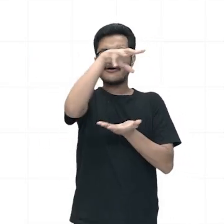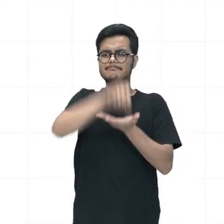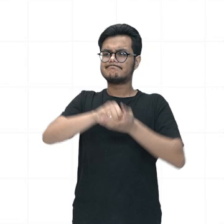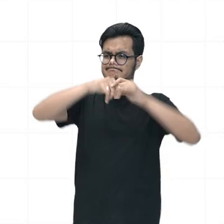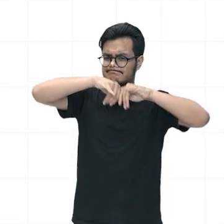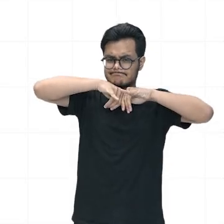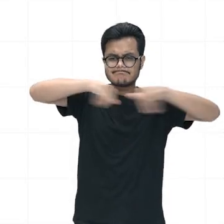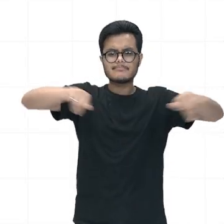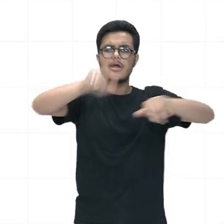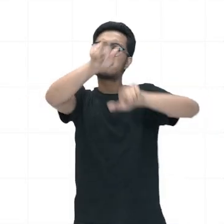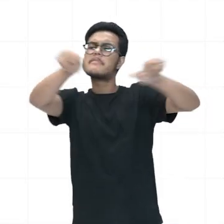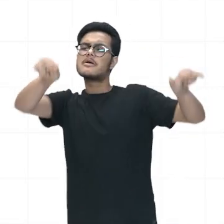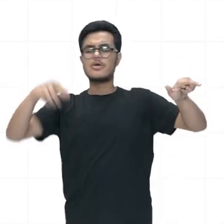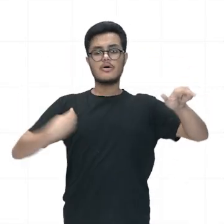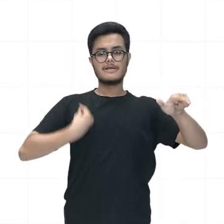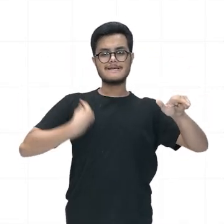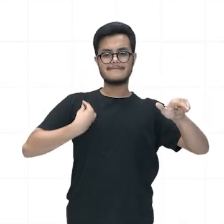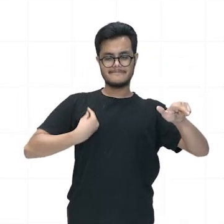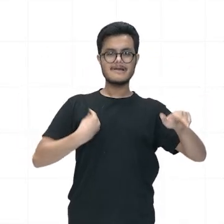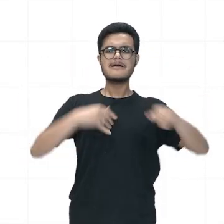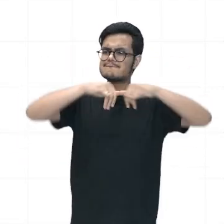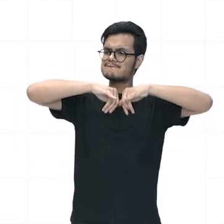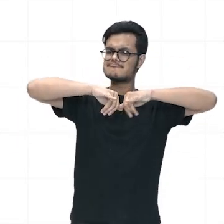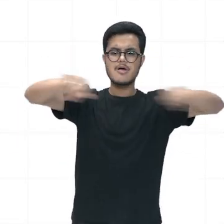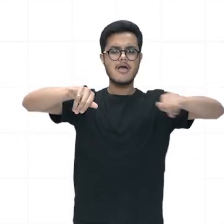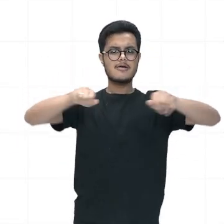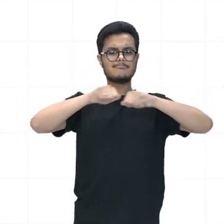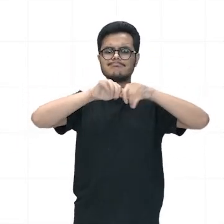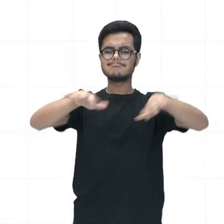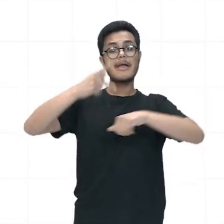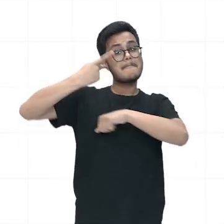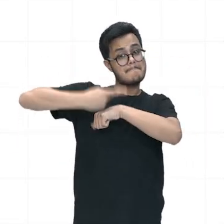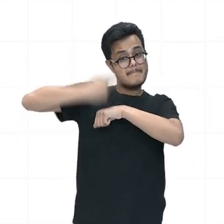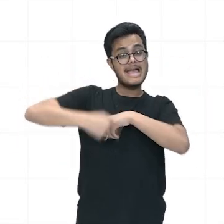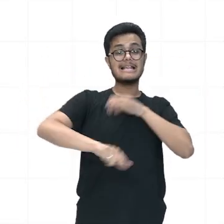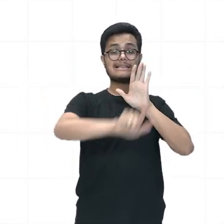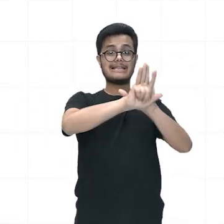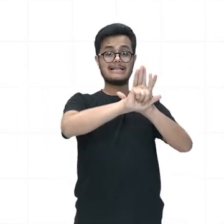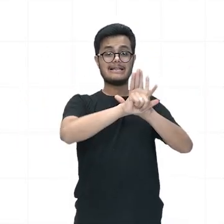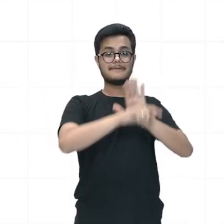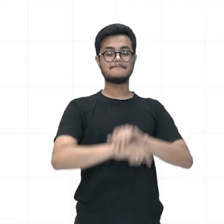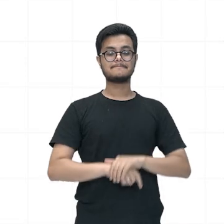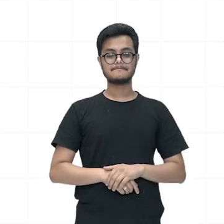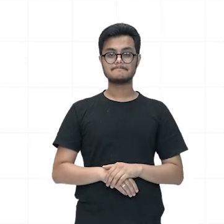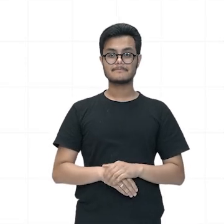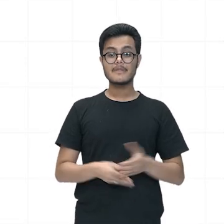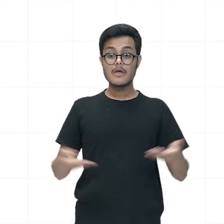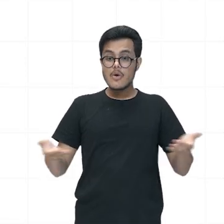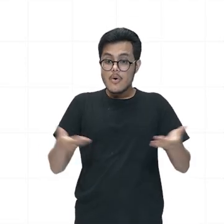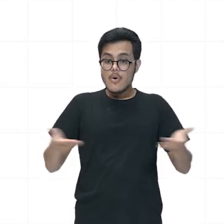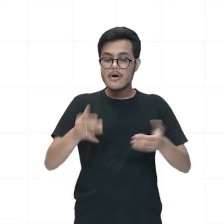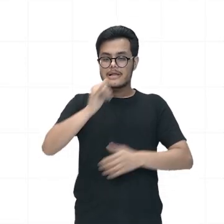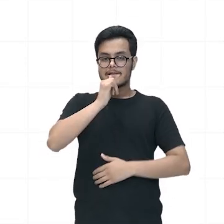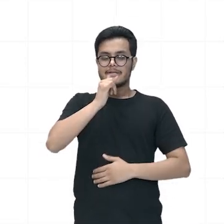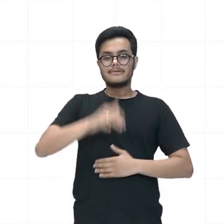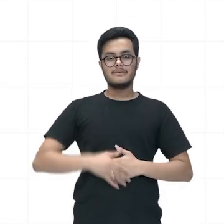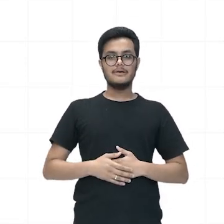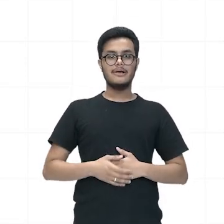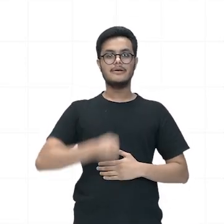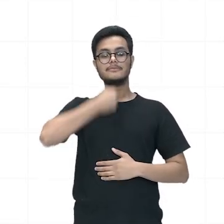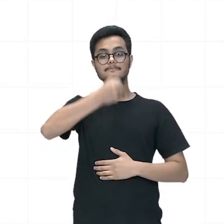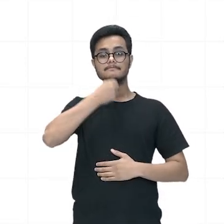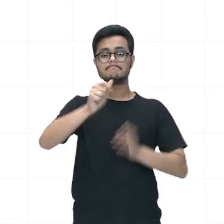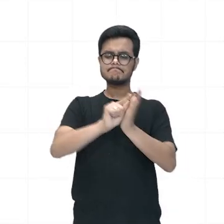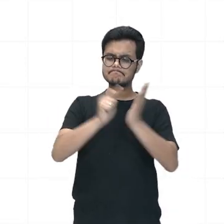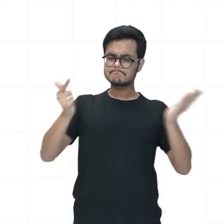a importantes dignatários. Era uma parte, então, para fazer a difusão, né, das leis que eram feitas. Atualmente, então, a imprensa